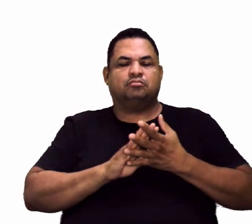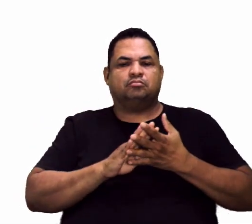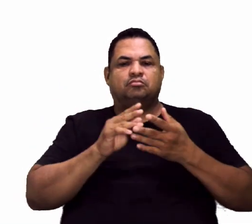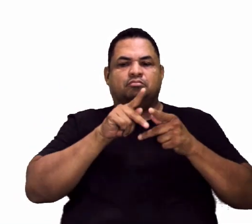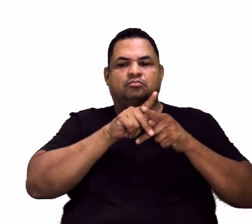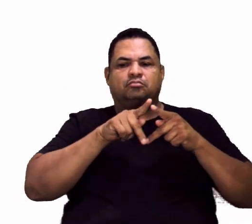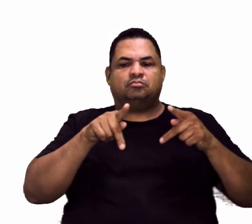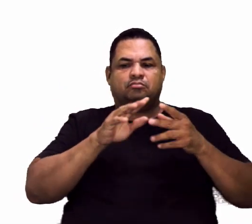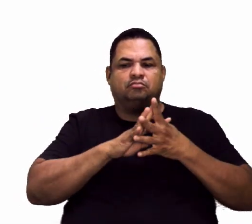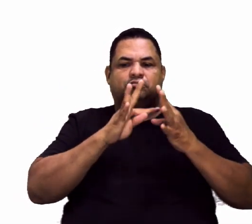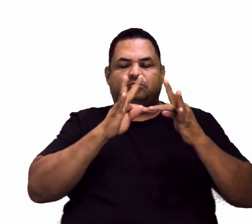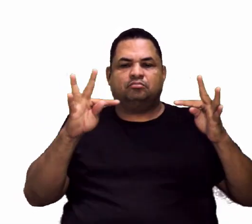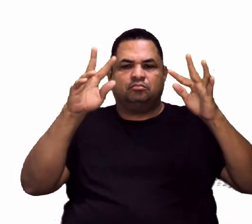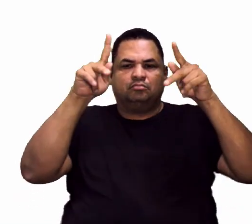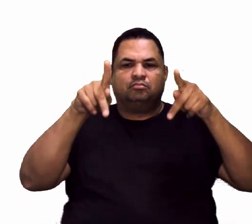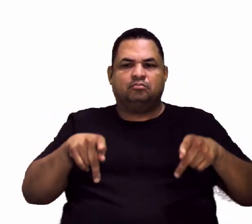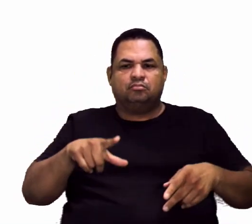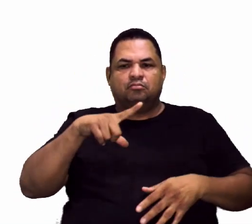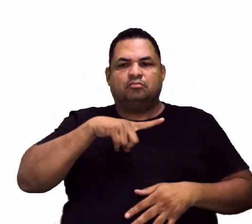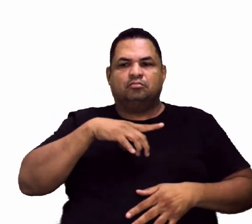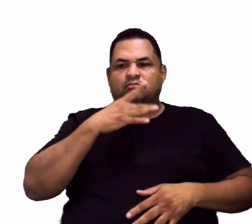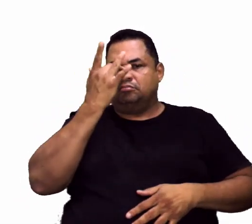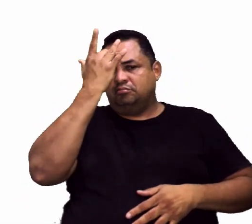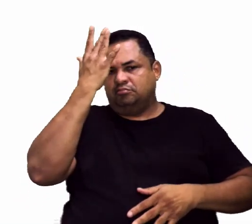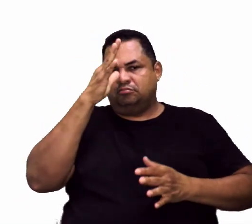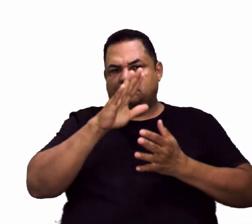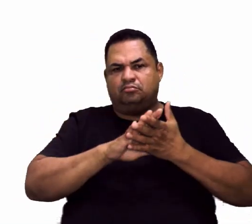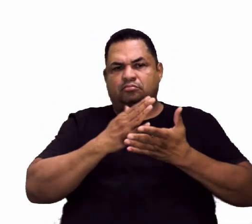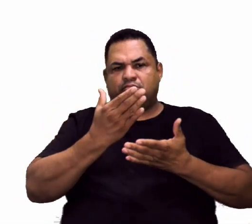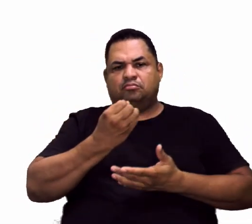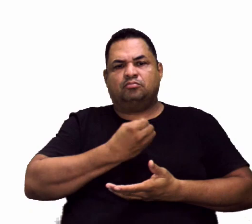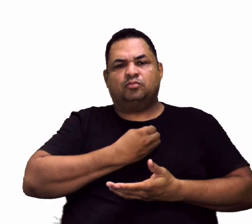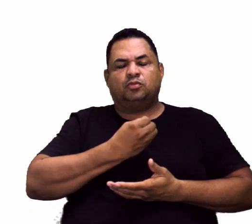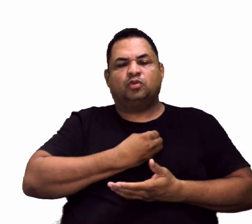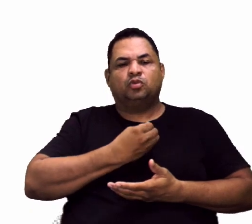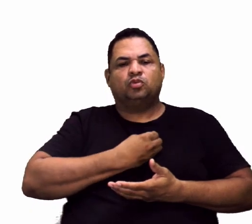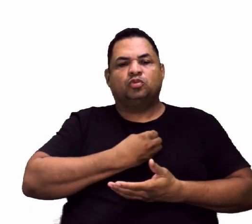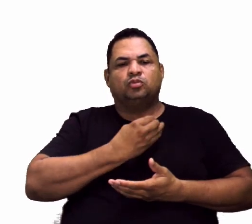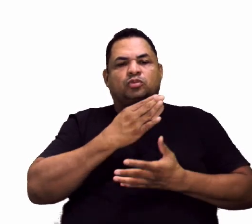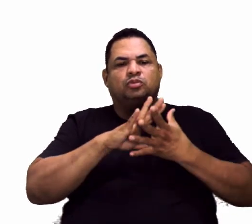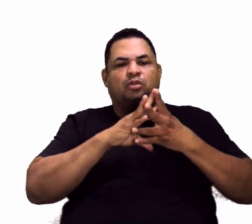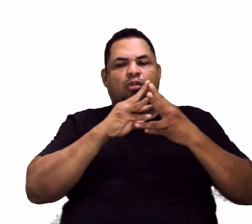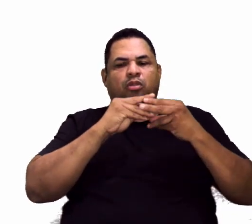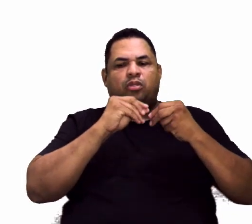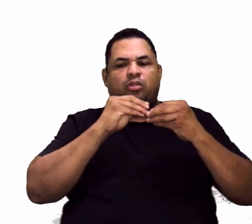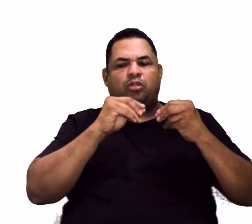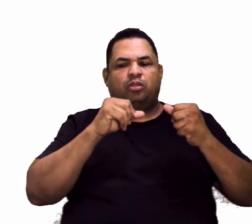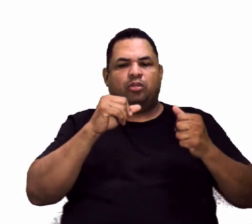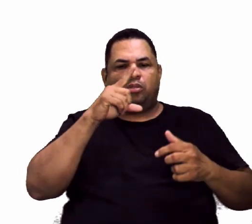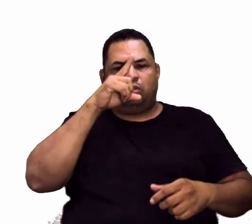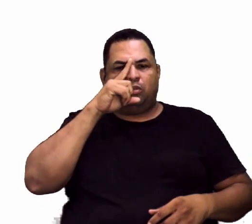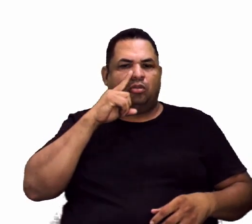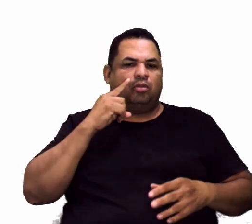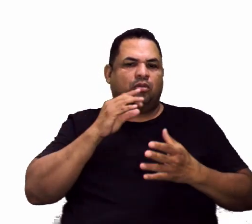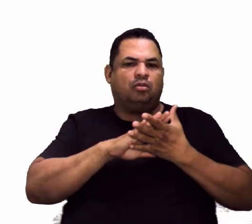periódica têm grande facilidade para atuar com número de